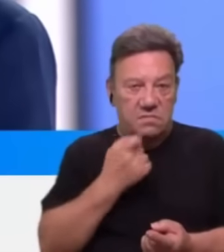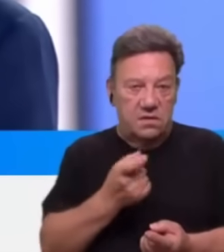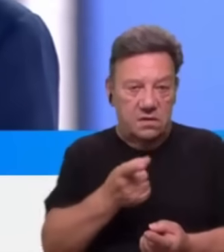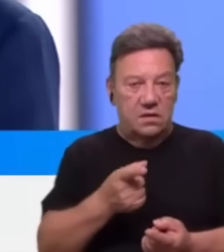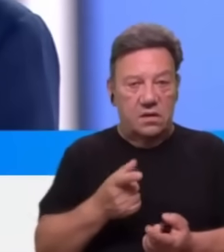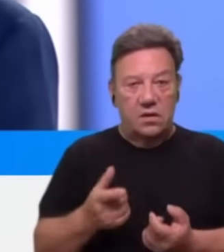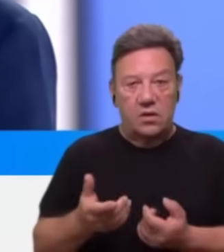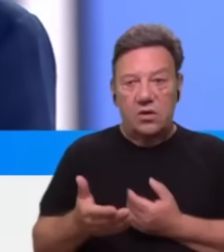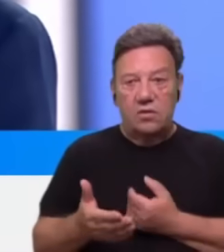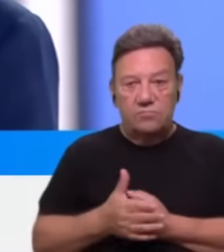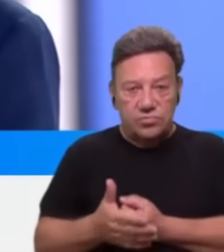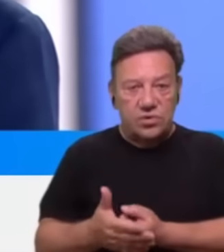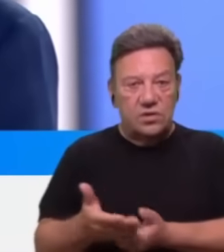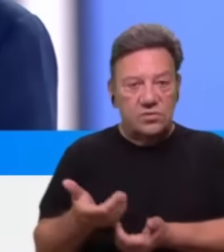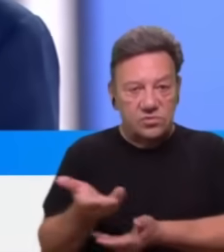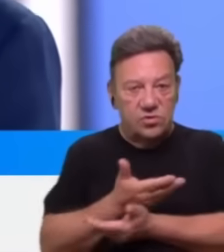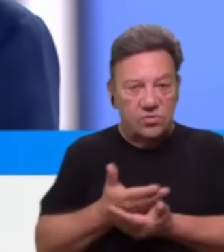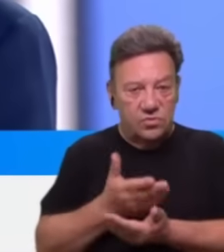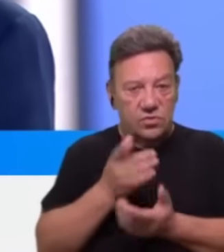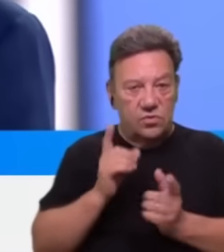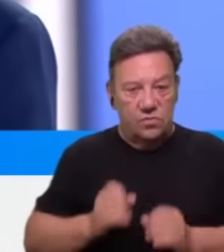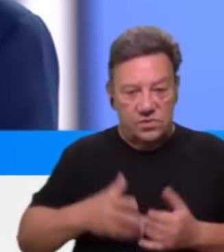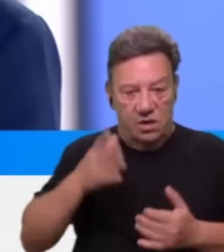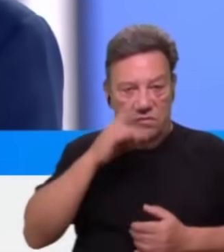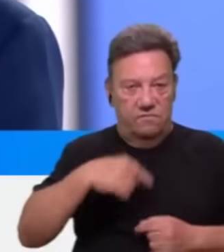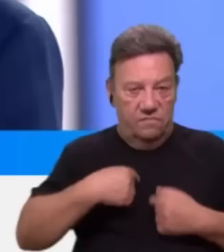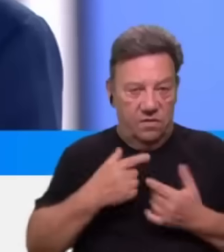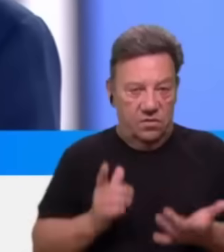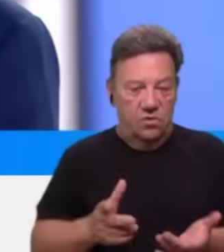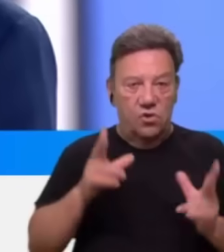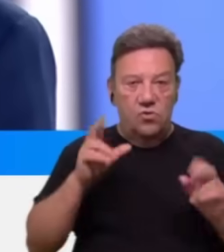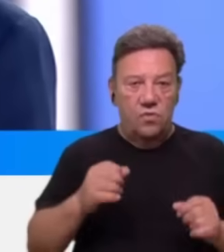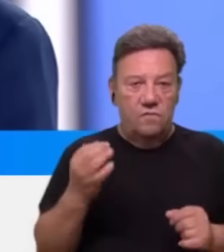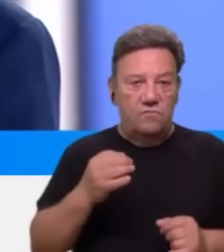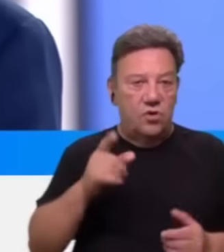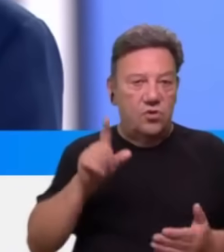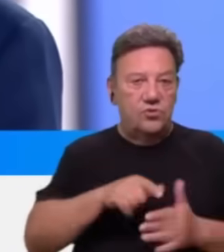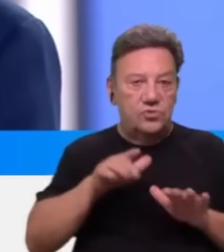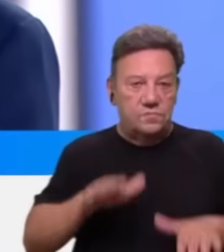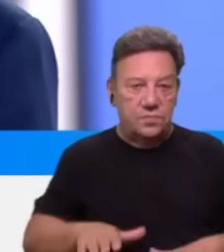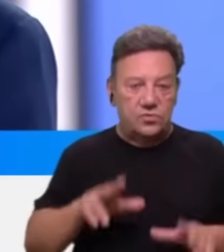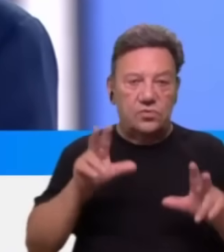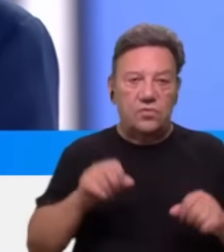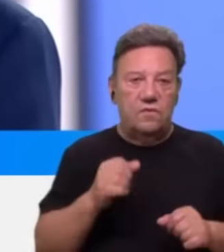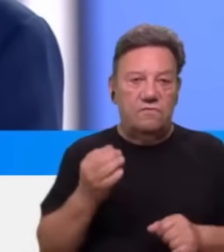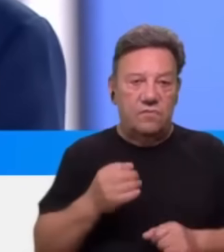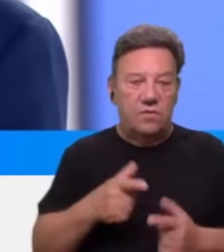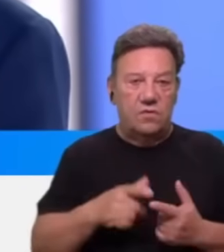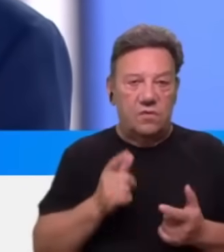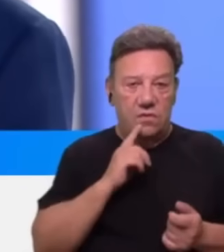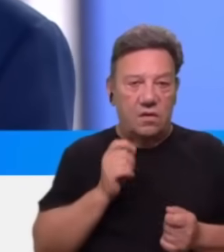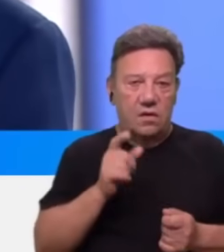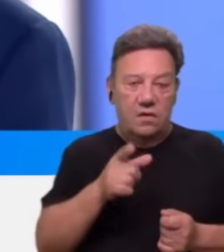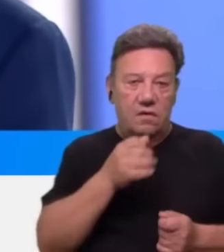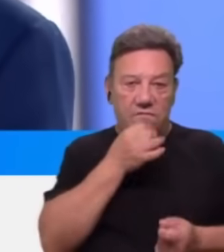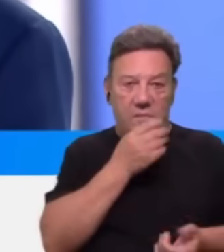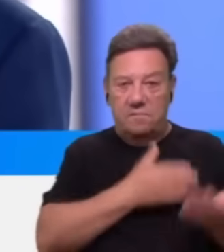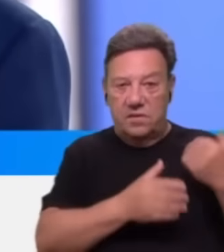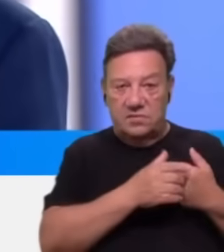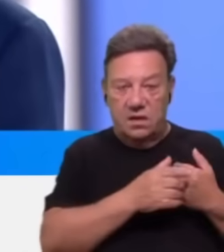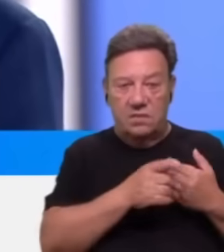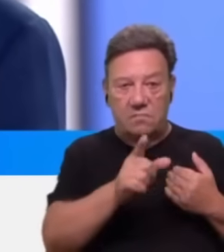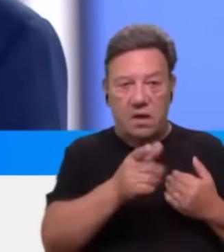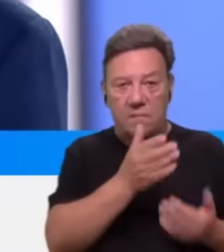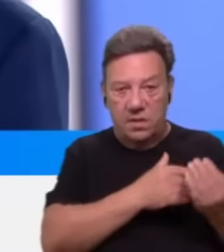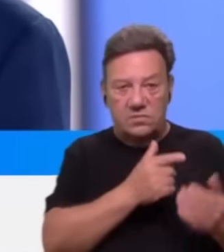foram todos iniciados pelo governo nunca foram suspensos nunca ouvidas para para o passado não mas